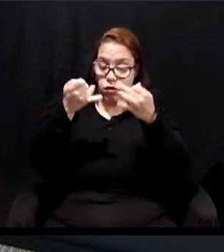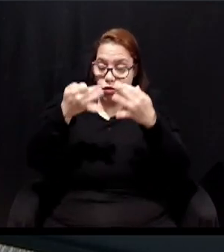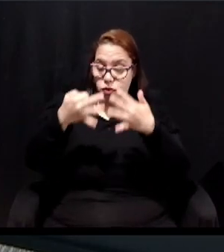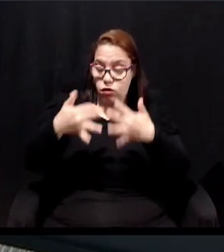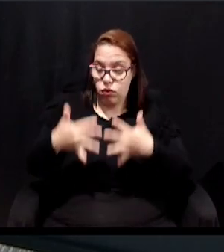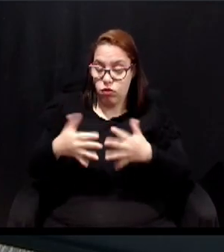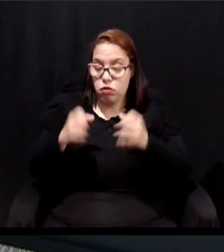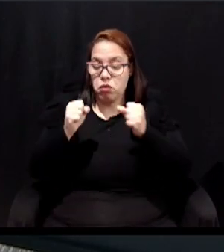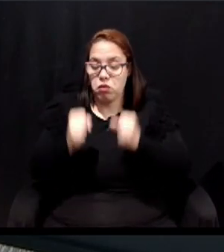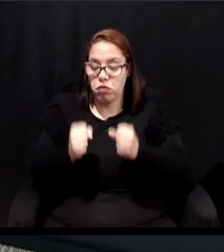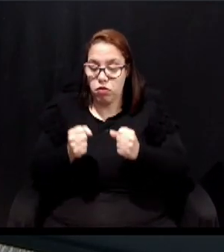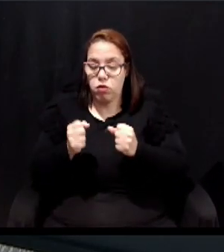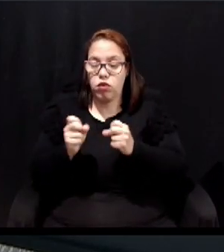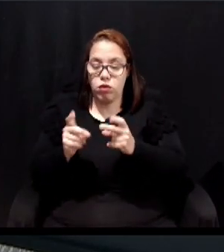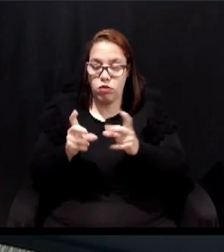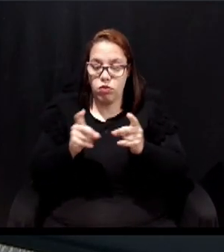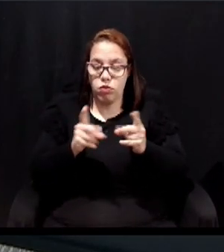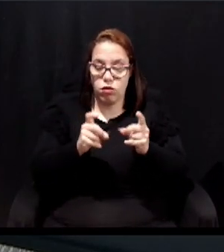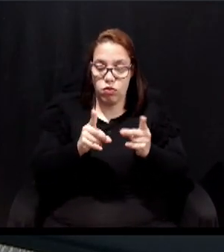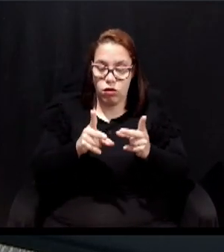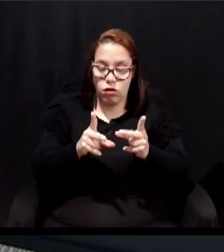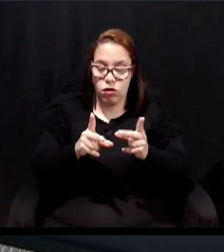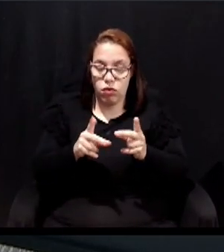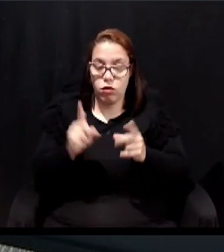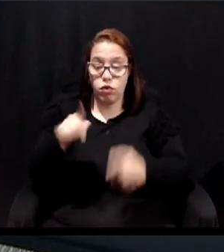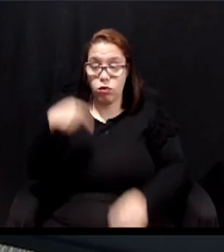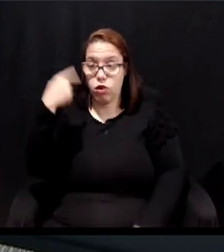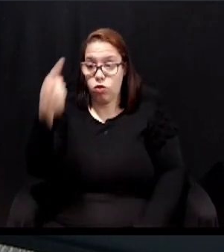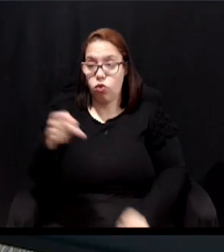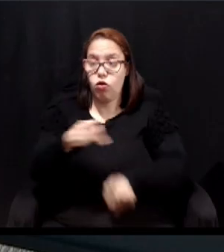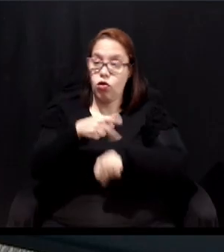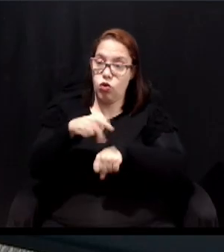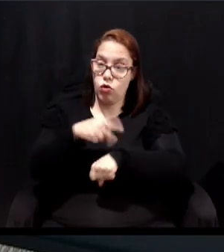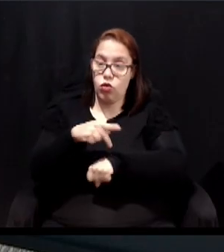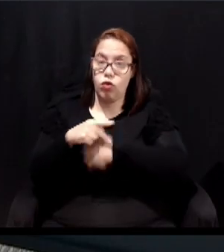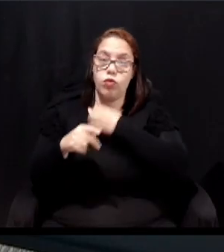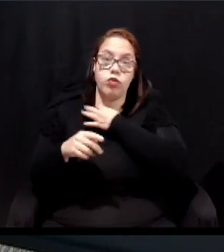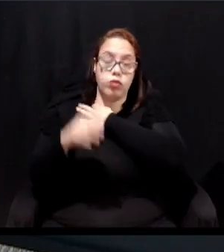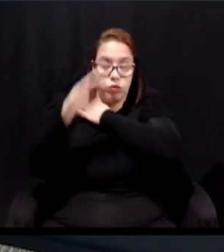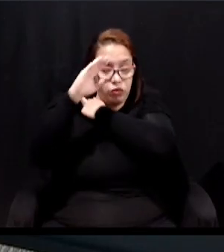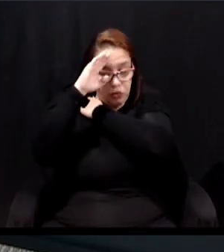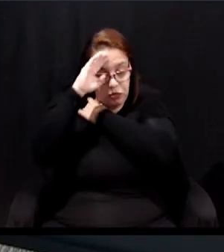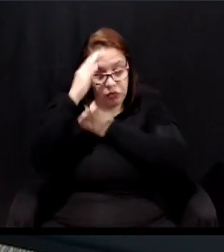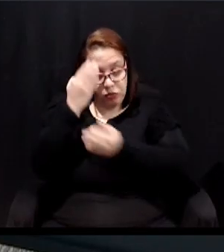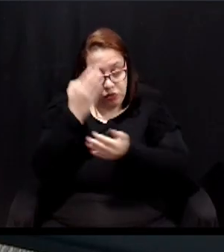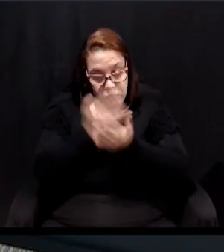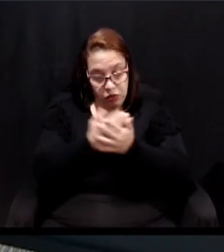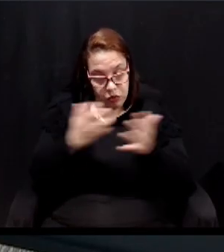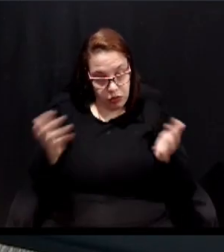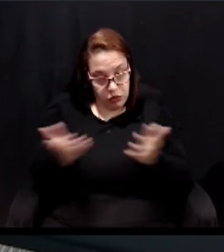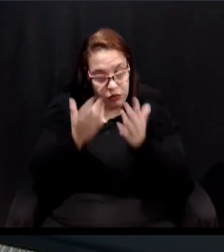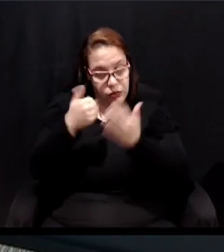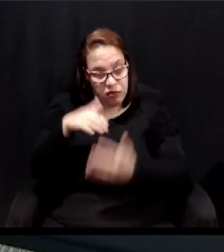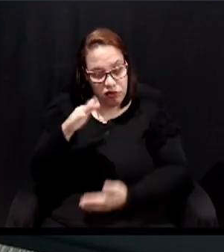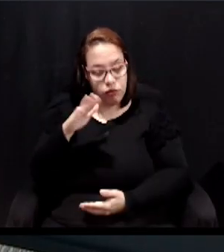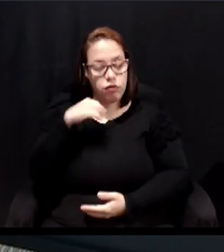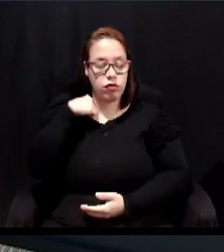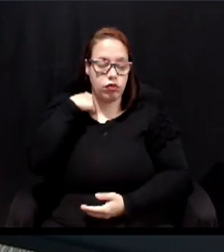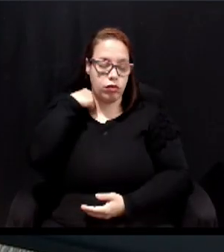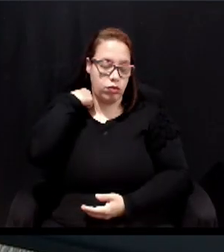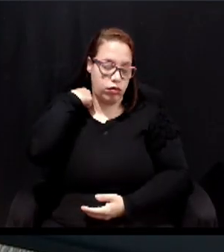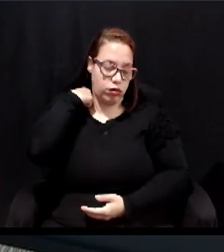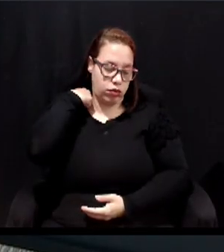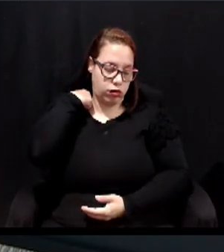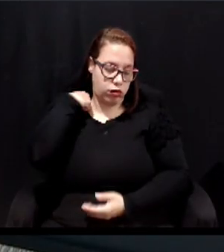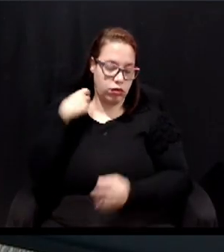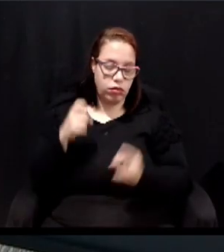a vender o serviço ou o produto dele para fora, eu acredito que a gente consegue fomentar muito mais venda, o esclarecimento da